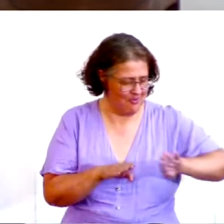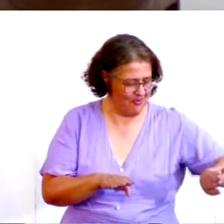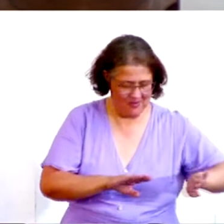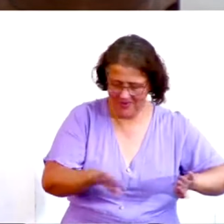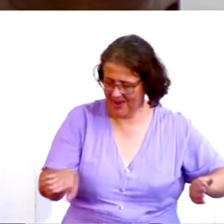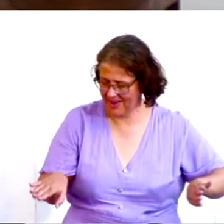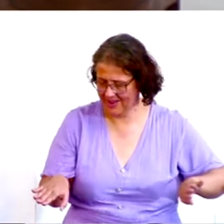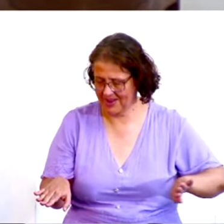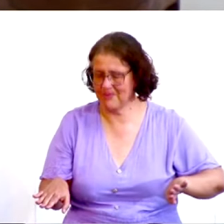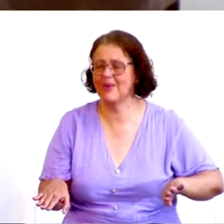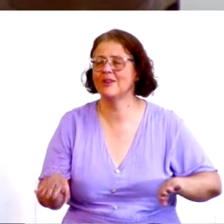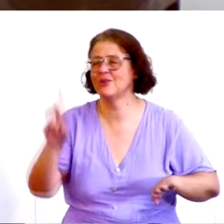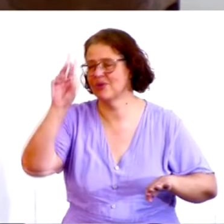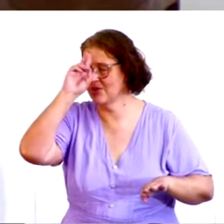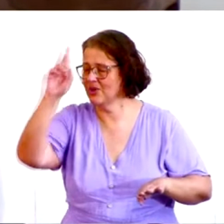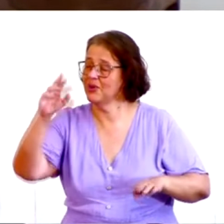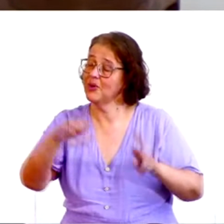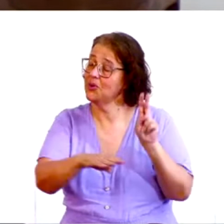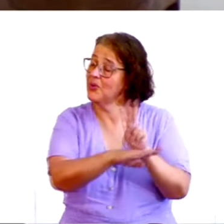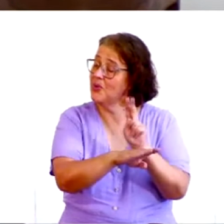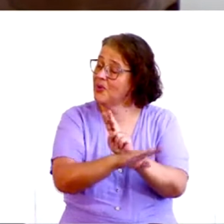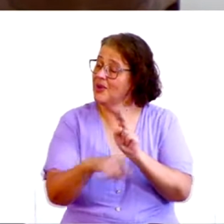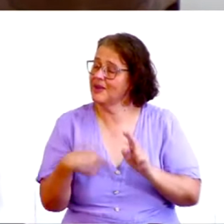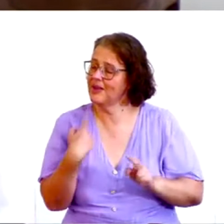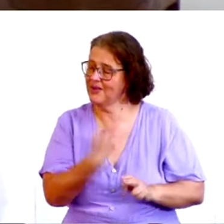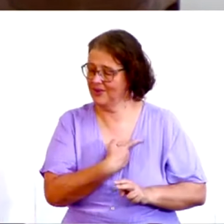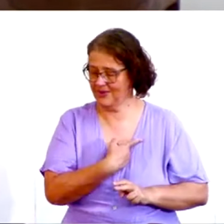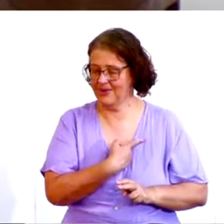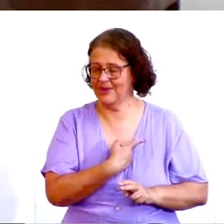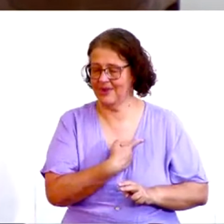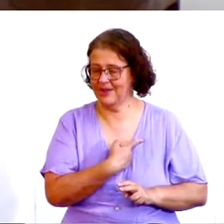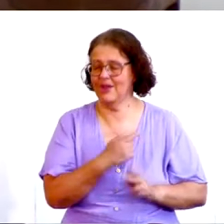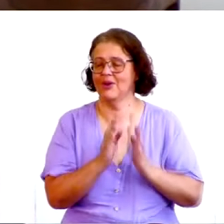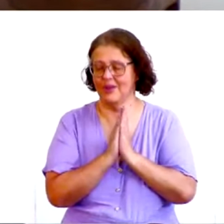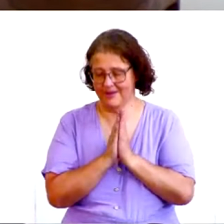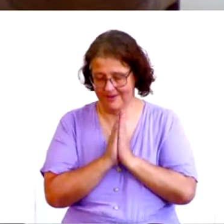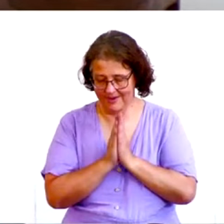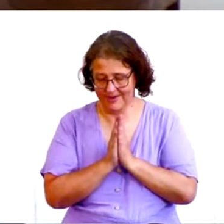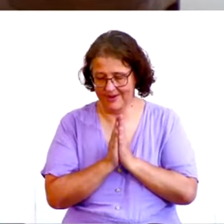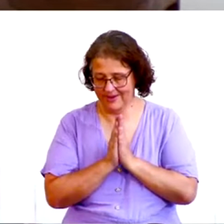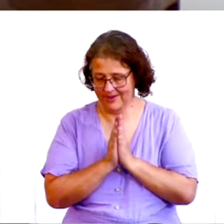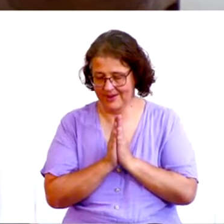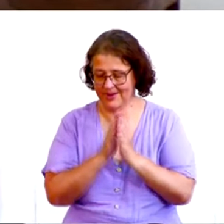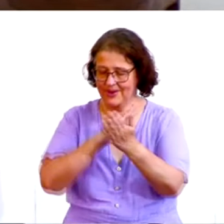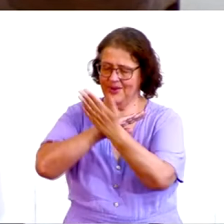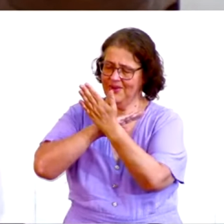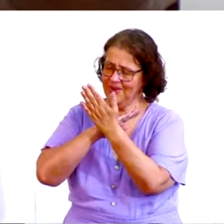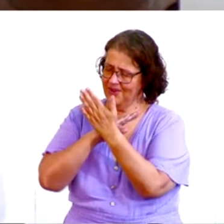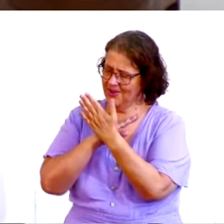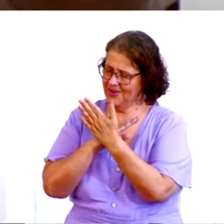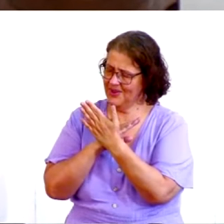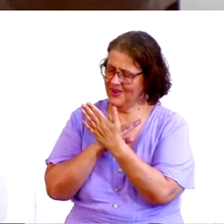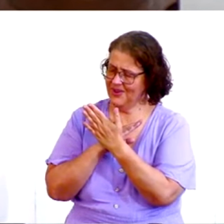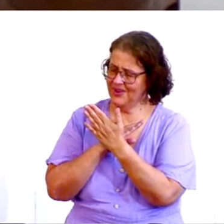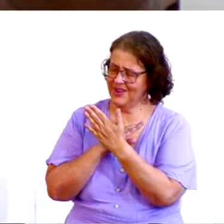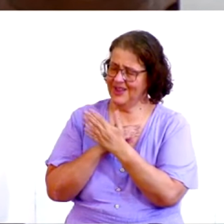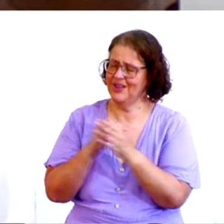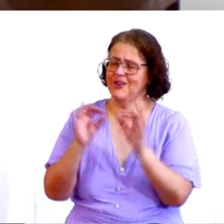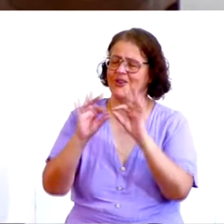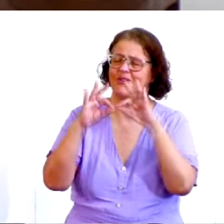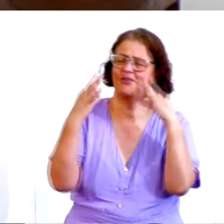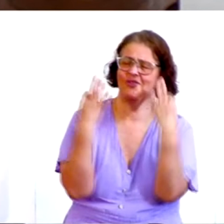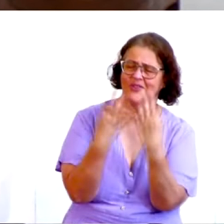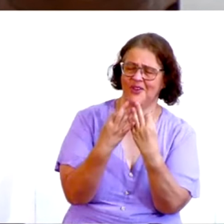tem cuidado de nós ajudamos nisso é a nossa oração ajuda nos nesse tempo que encontraremos as famílias